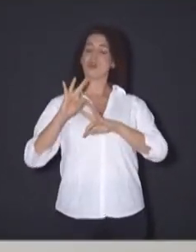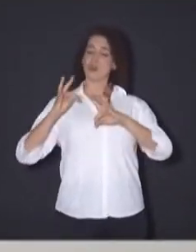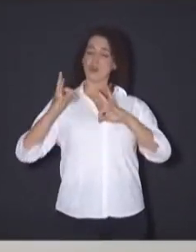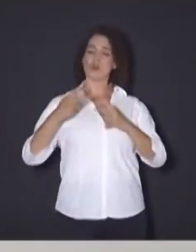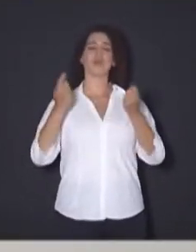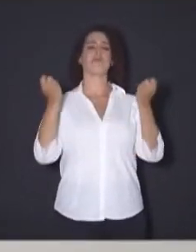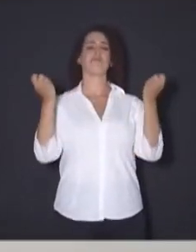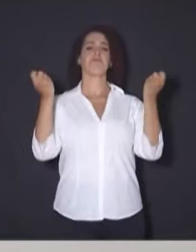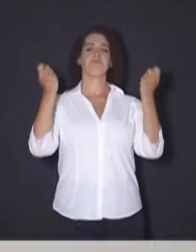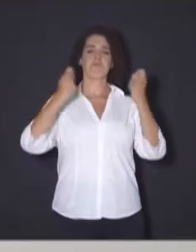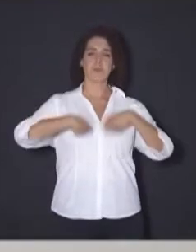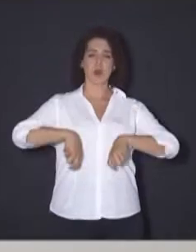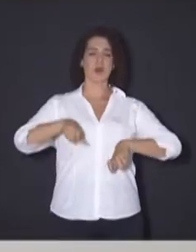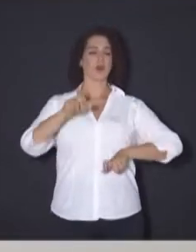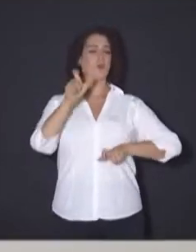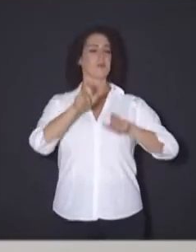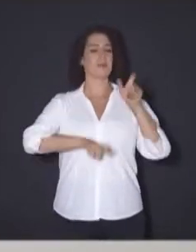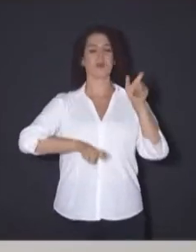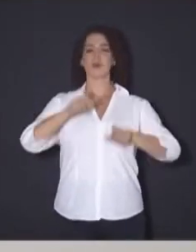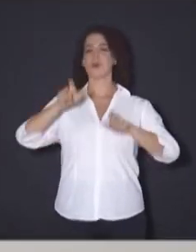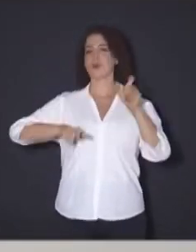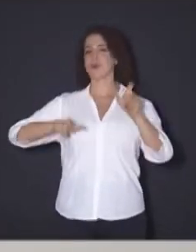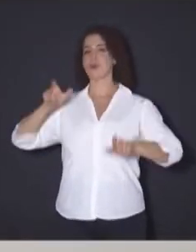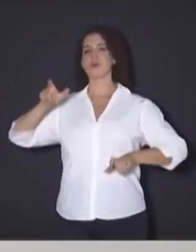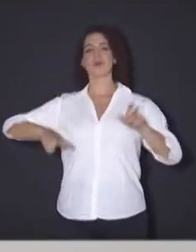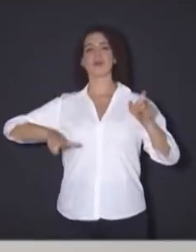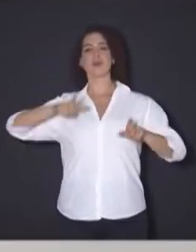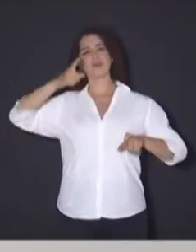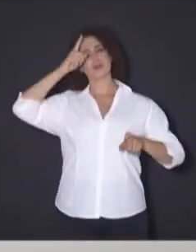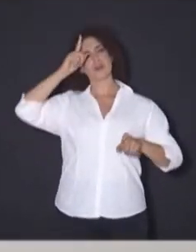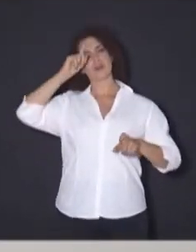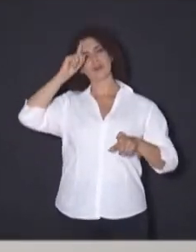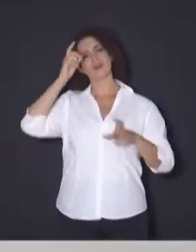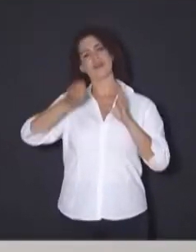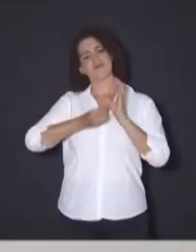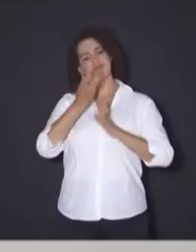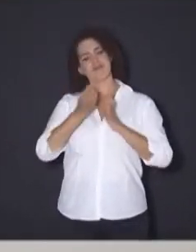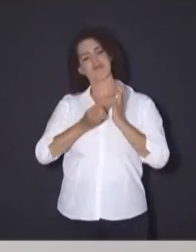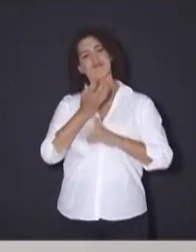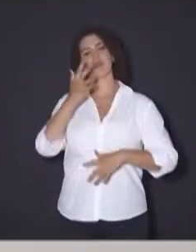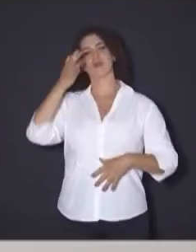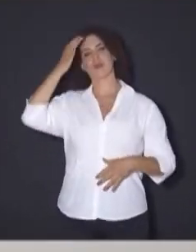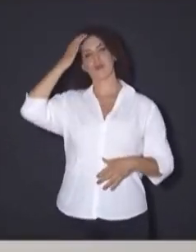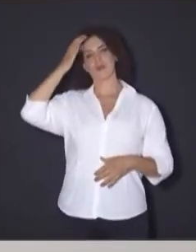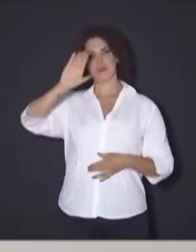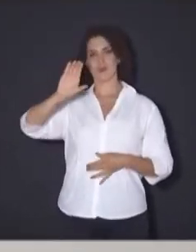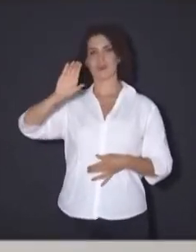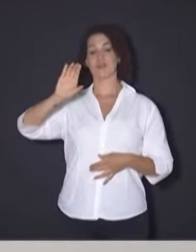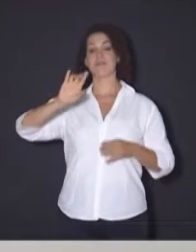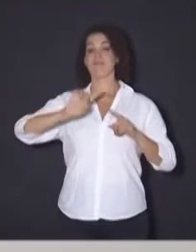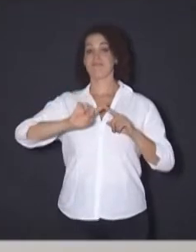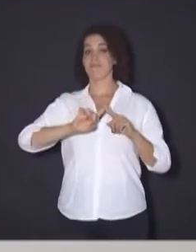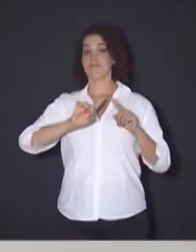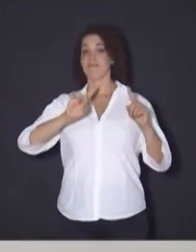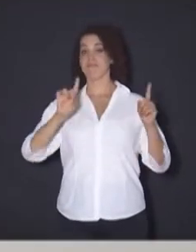de pessoas que estão aí no dia a dia produzindo cultura mas que ao mesmo tempo essas